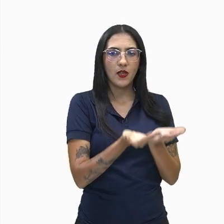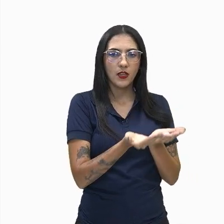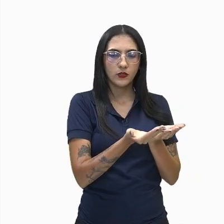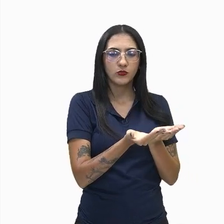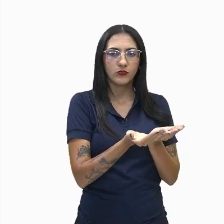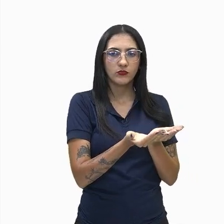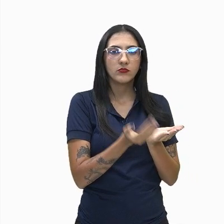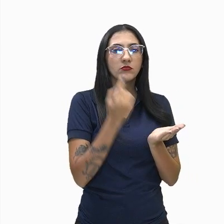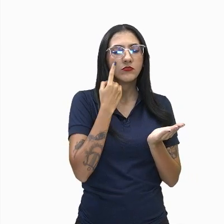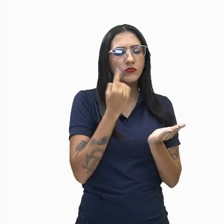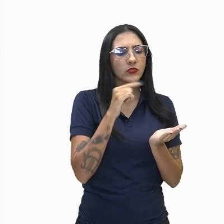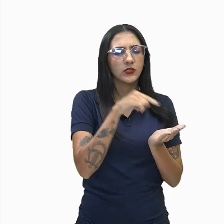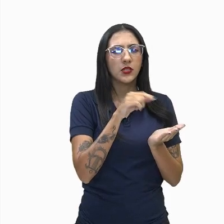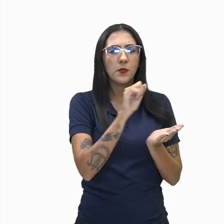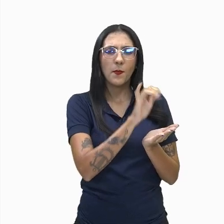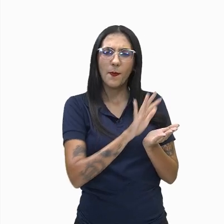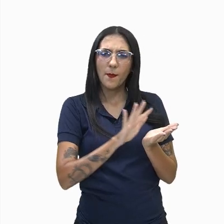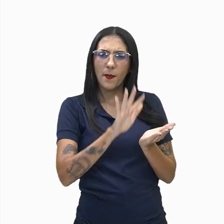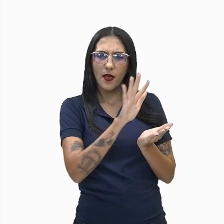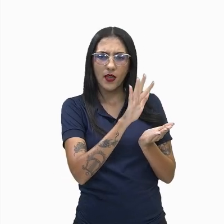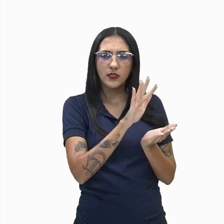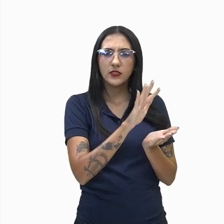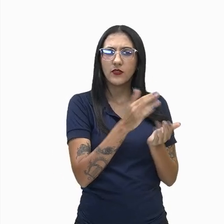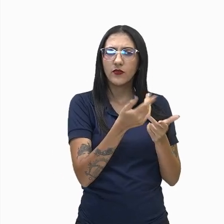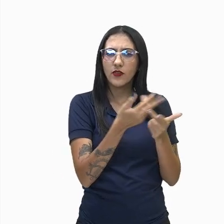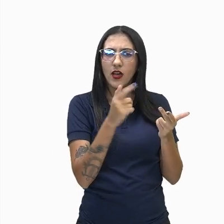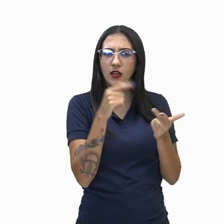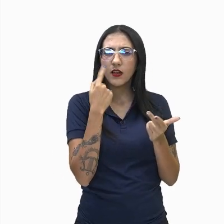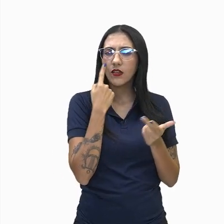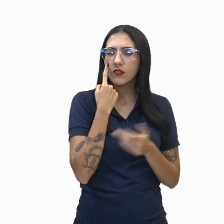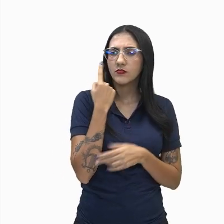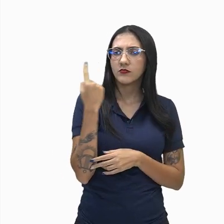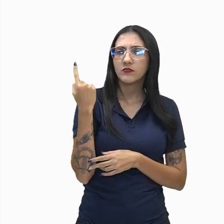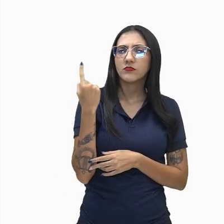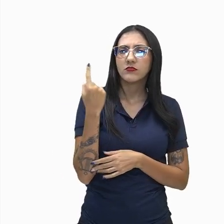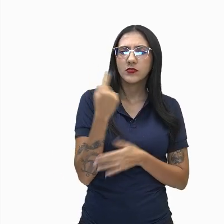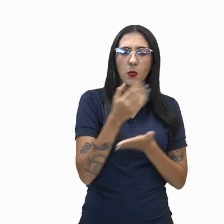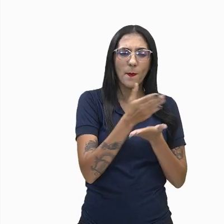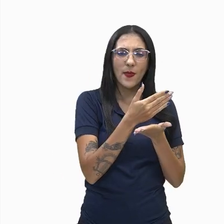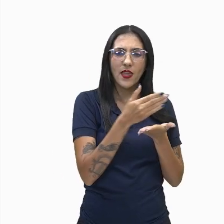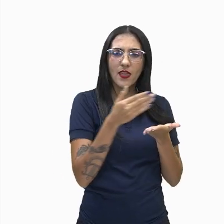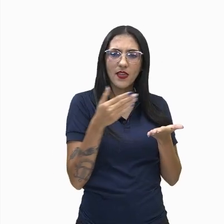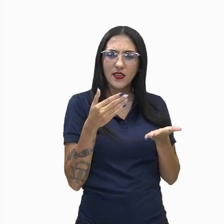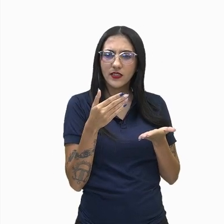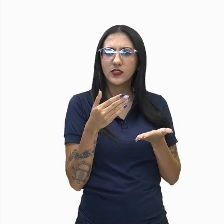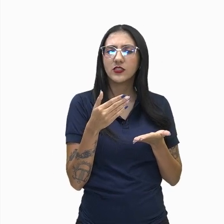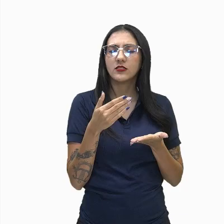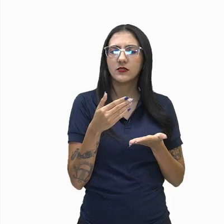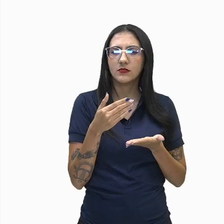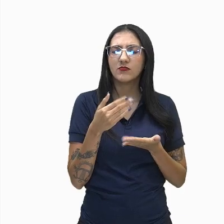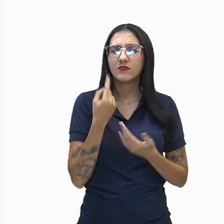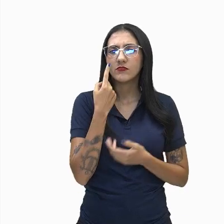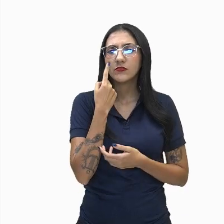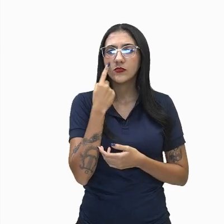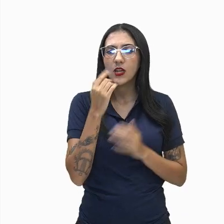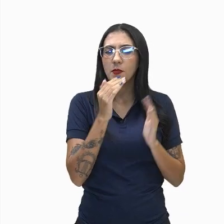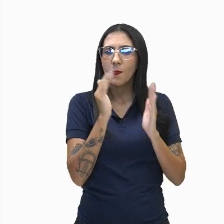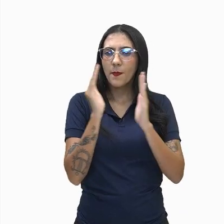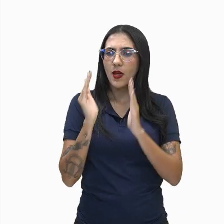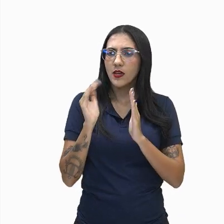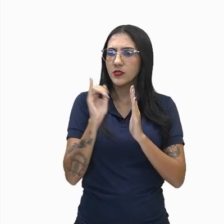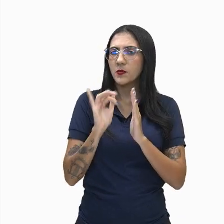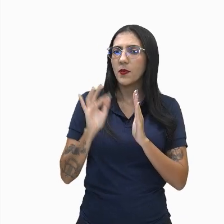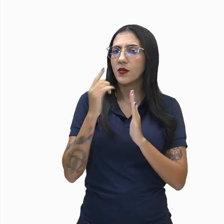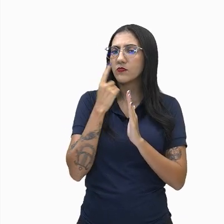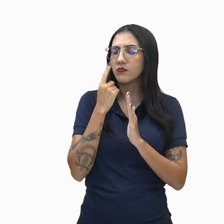com desenhos representando um peixe sobre uma tábua e mais abaixo eu